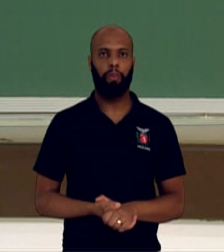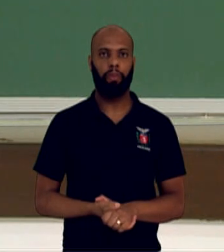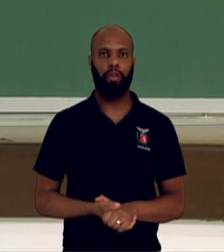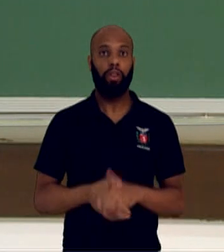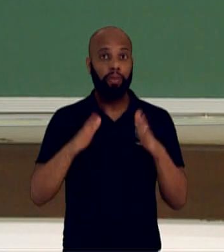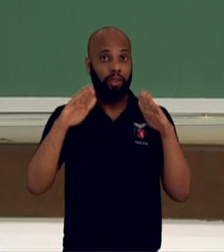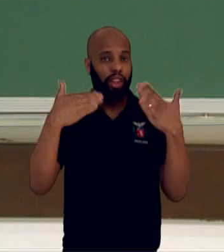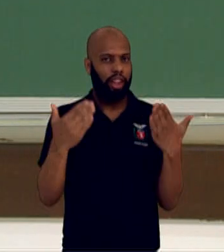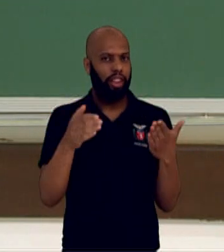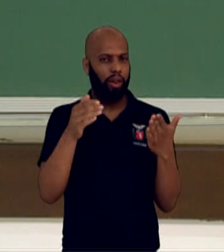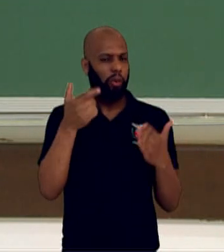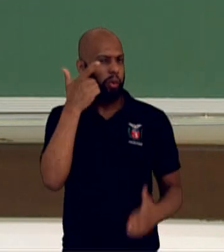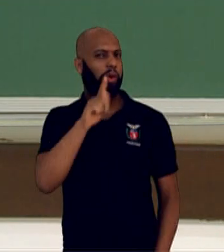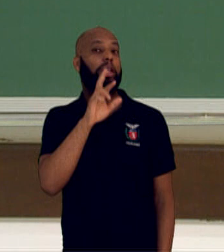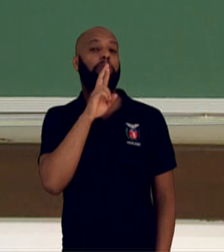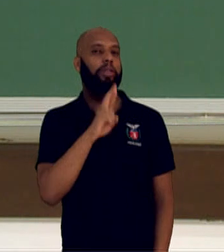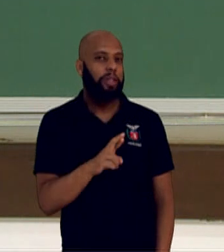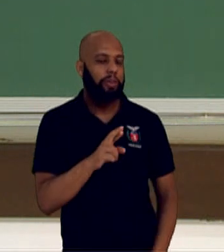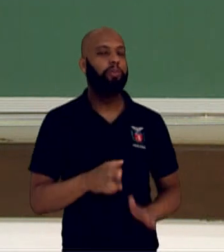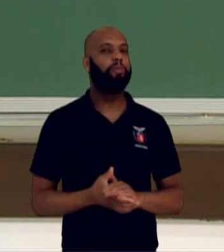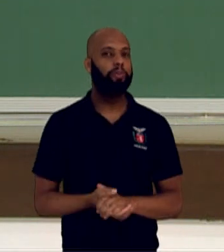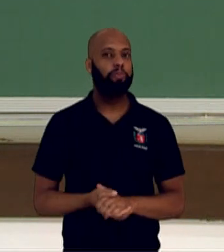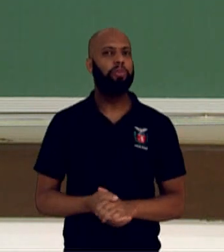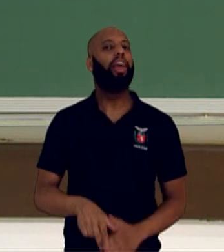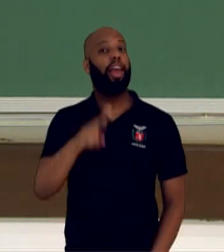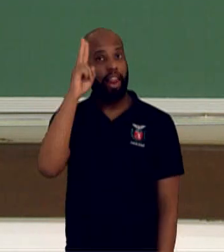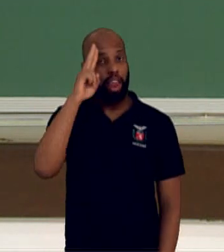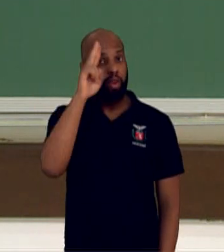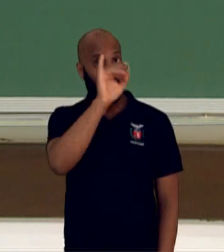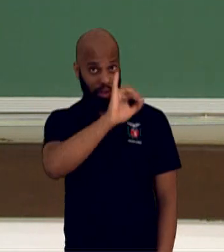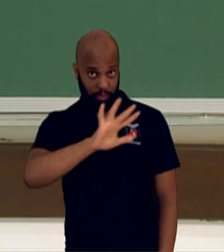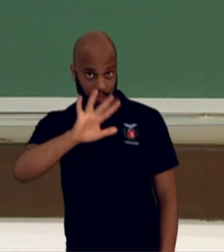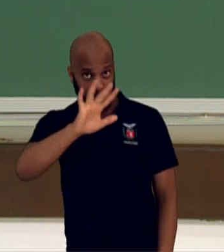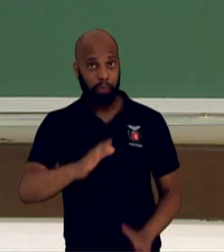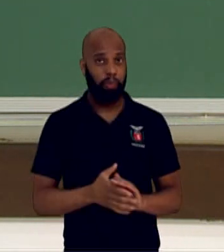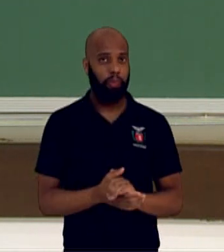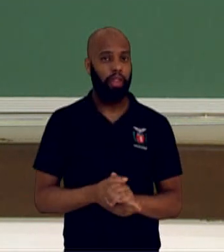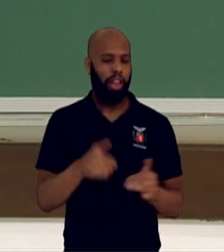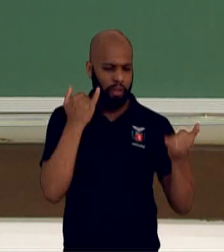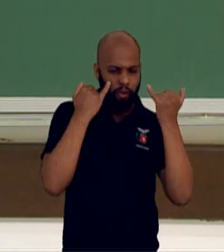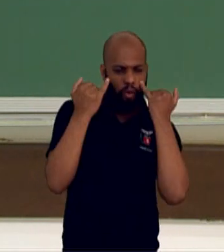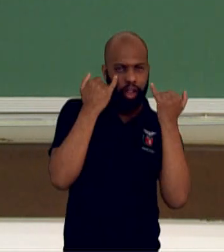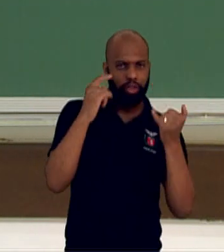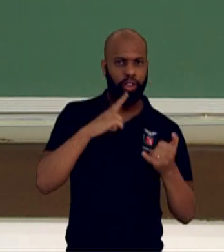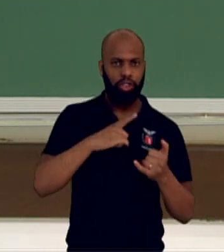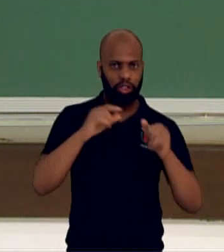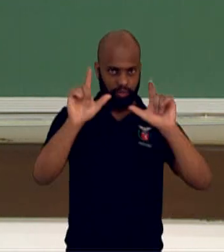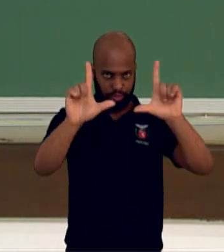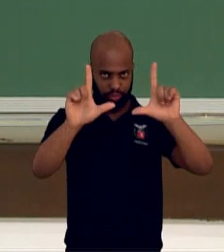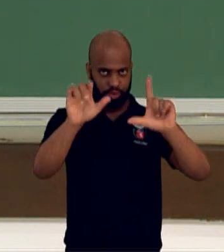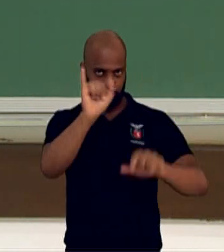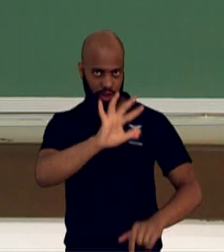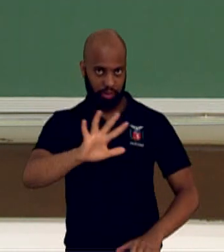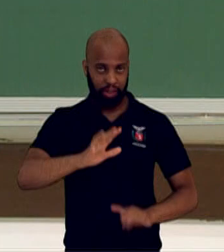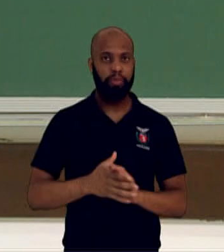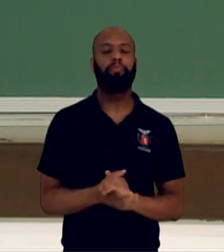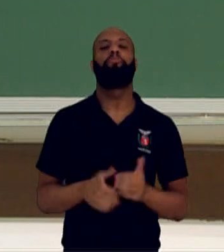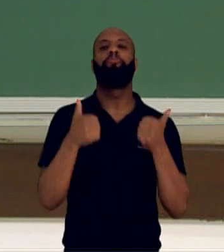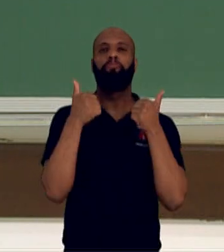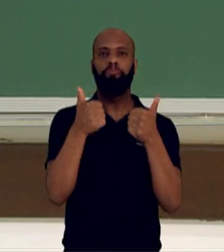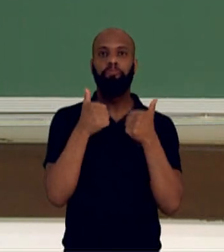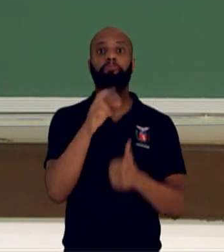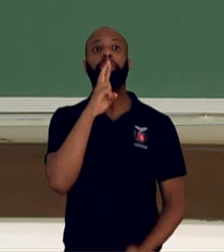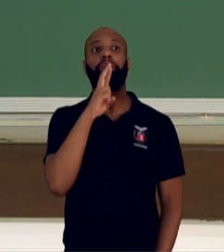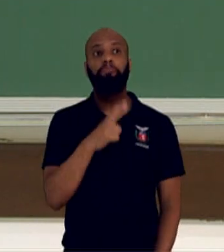Daí, pessoal, conseguiram responder? Lembraram das imagens? Das informações que estavam lá? Muito bem. Olha